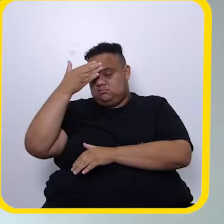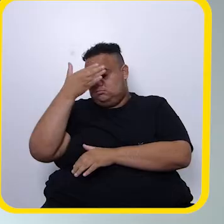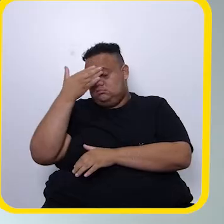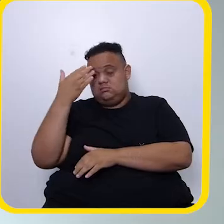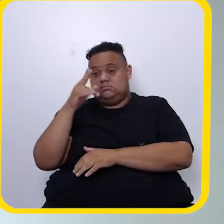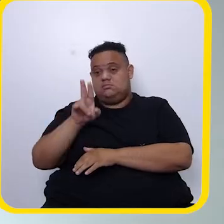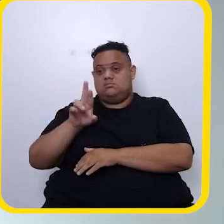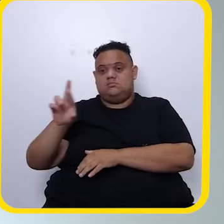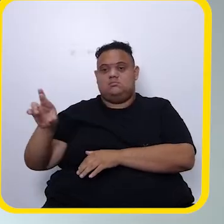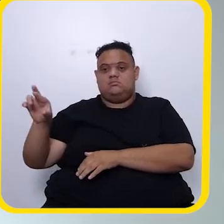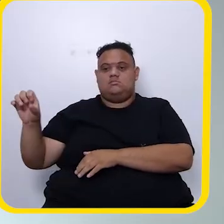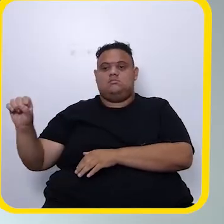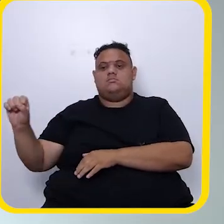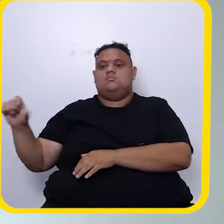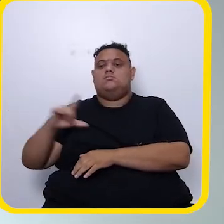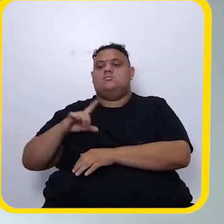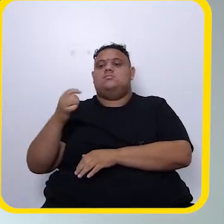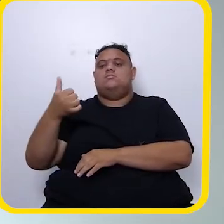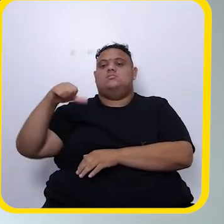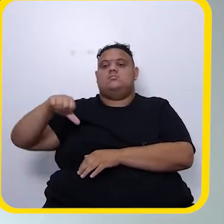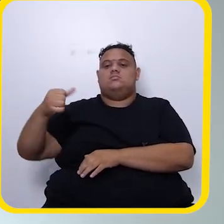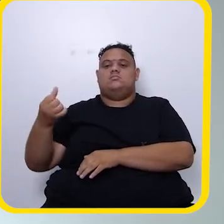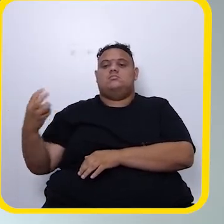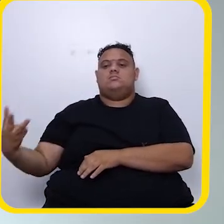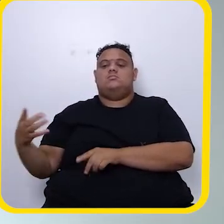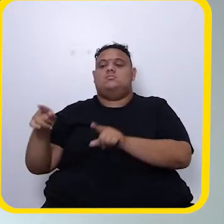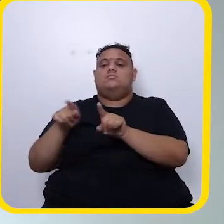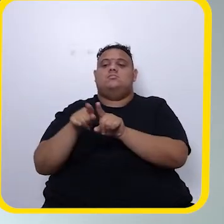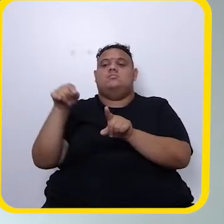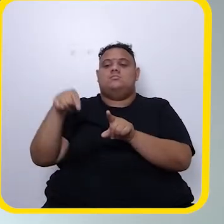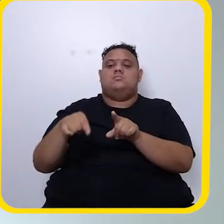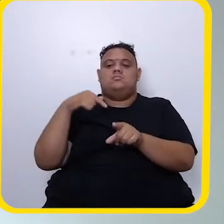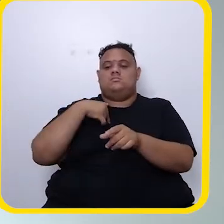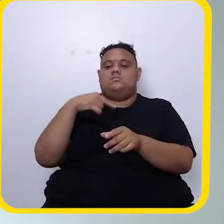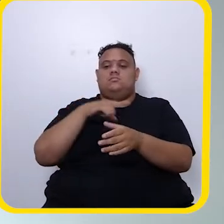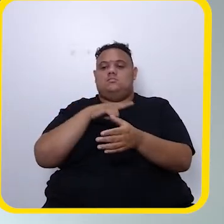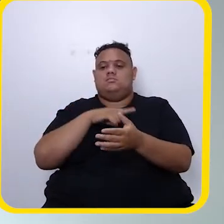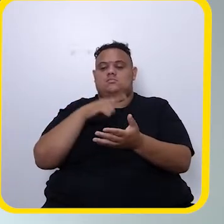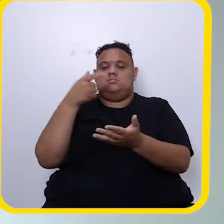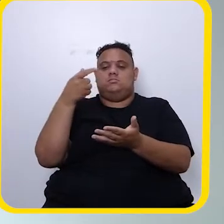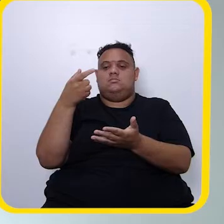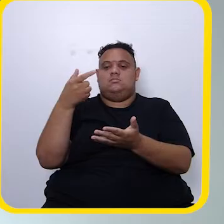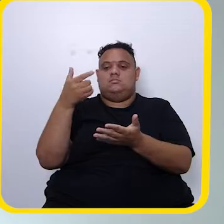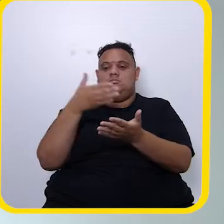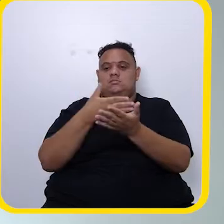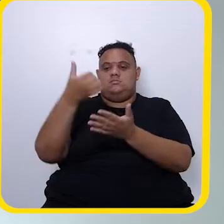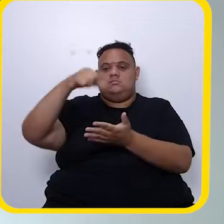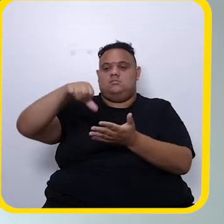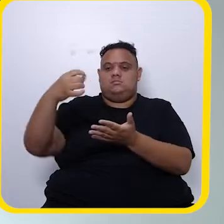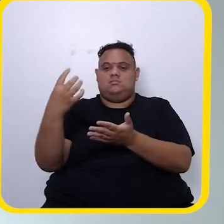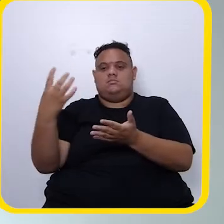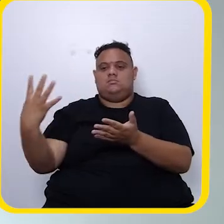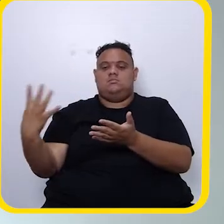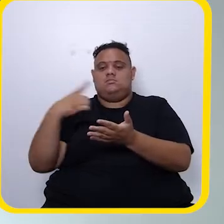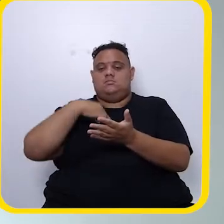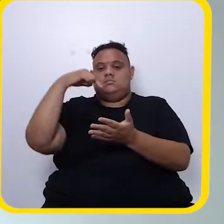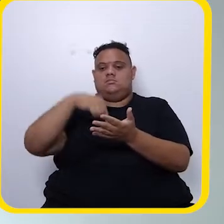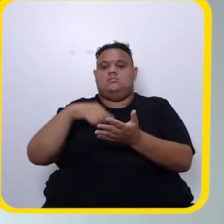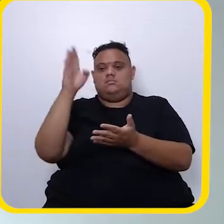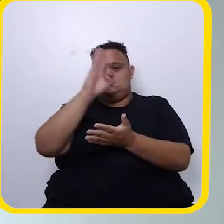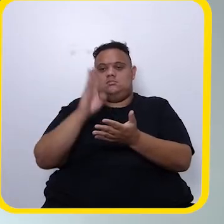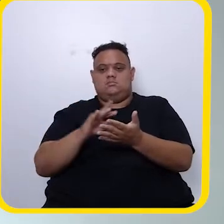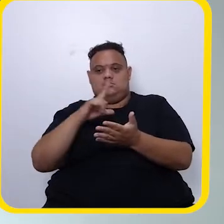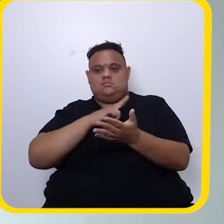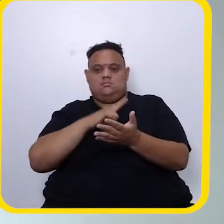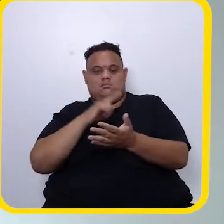mas isso ocorreu em 63 e em 64, né, a gente teve o início da ditadura ou do regime militar aqui no